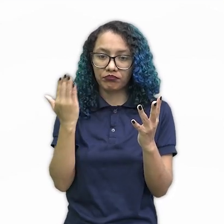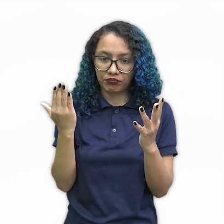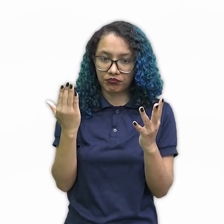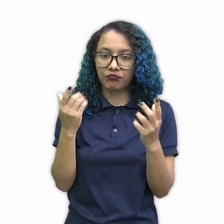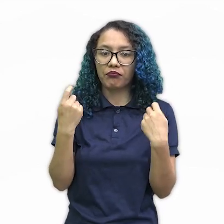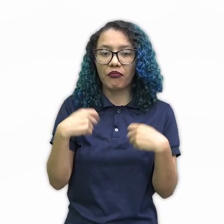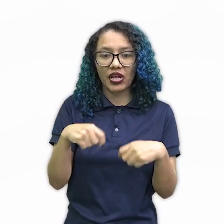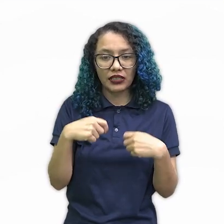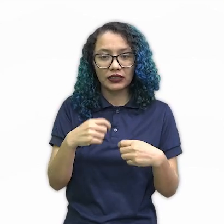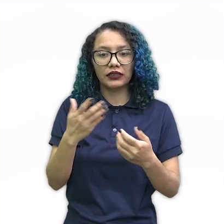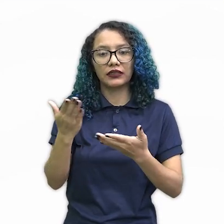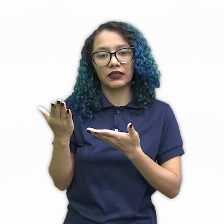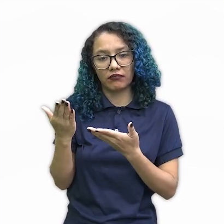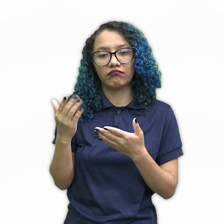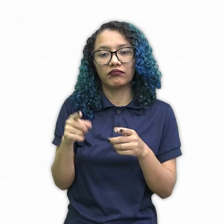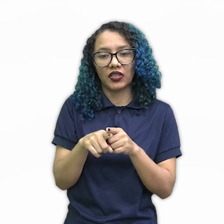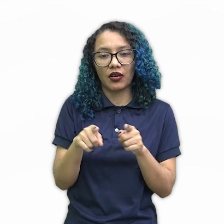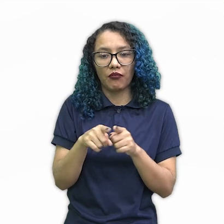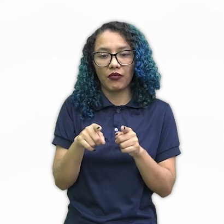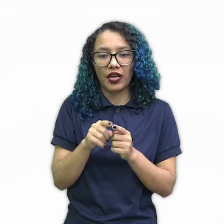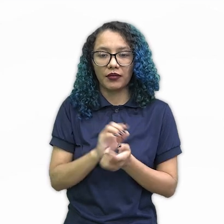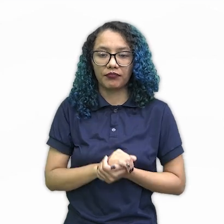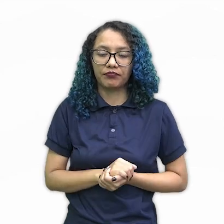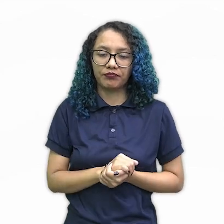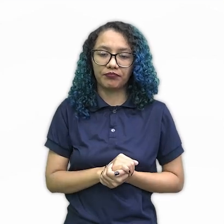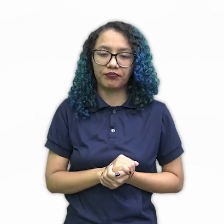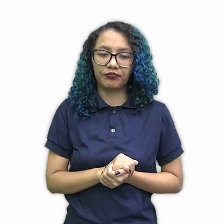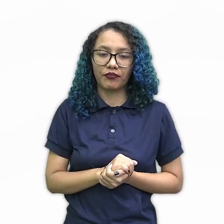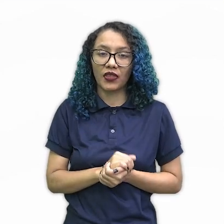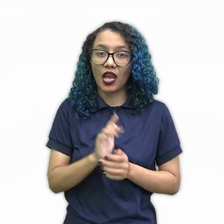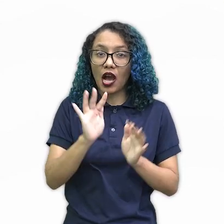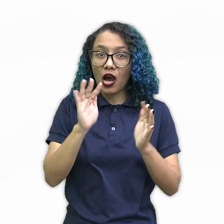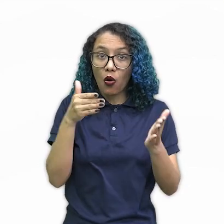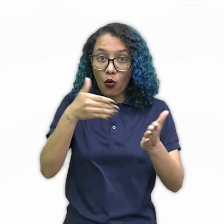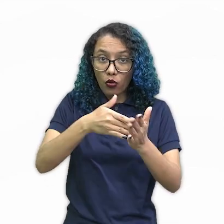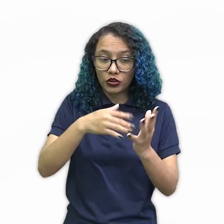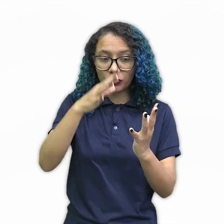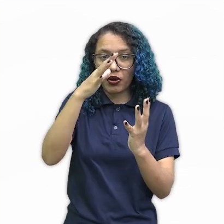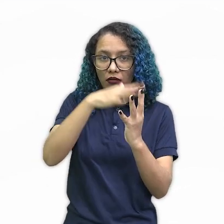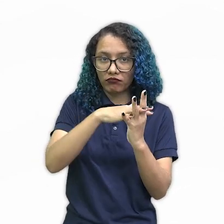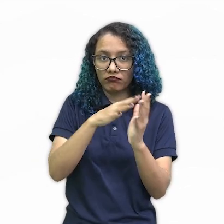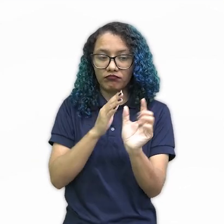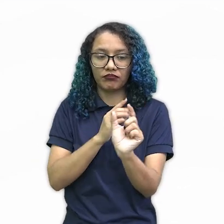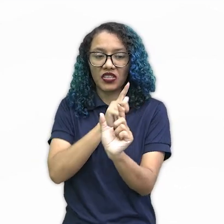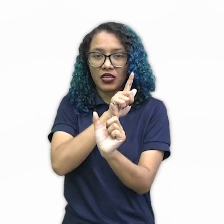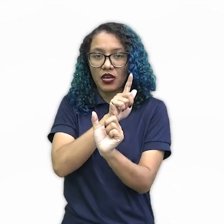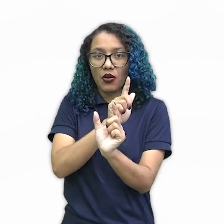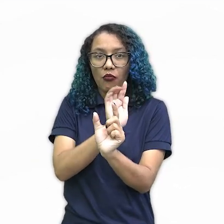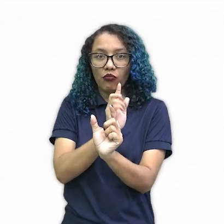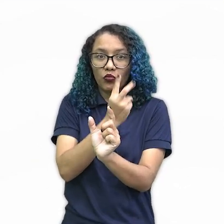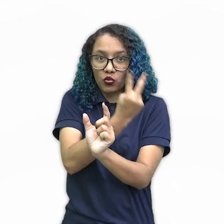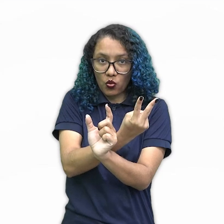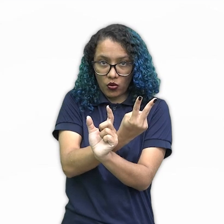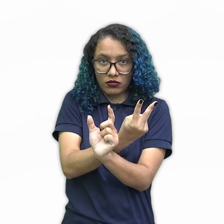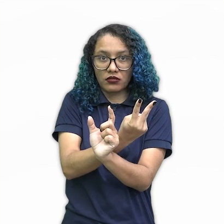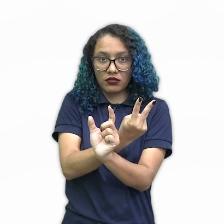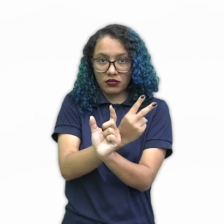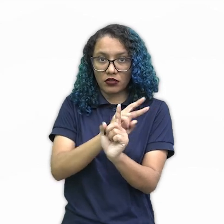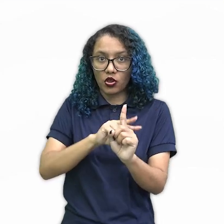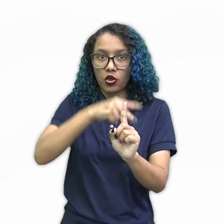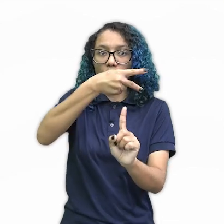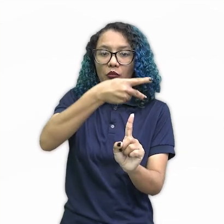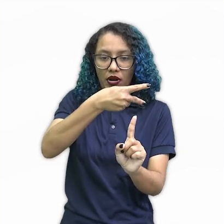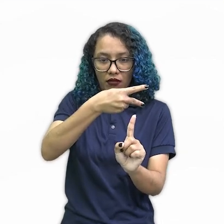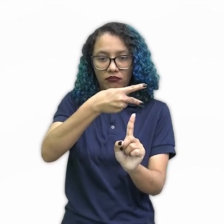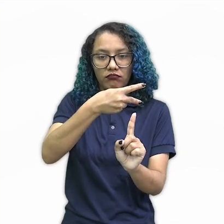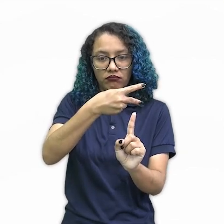fino, né? E vou duplicar a última consoante e acrescentar EST, ok? The